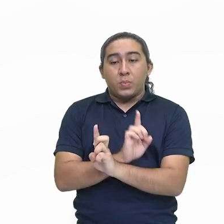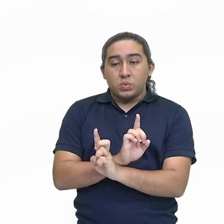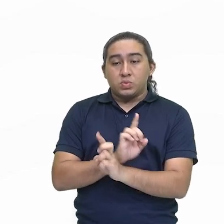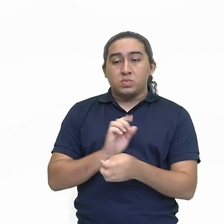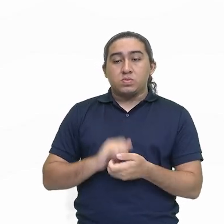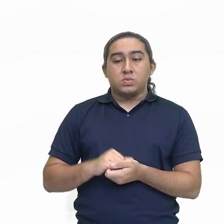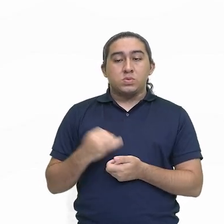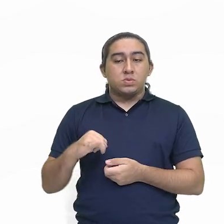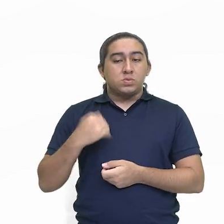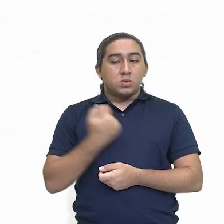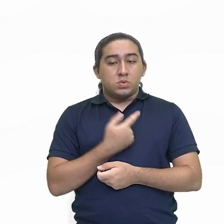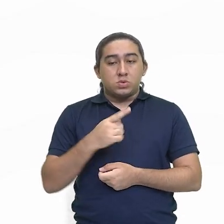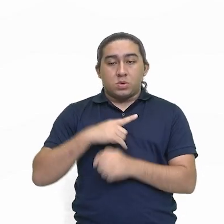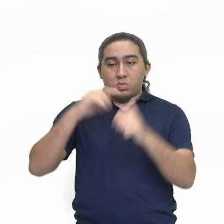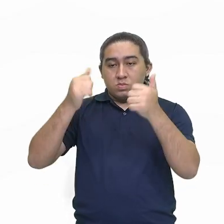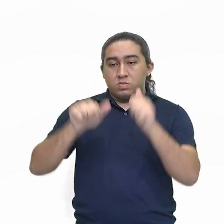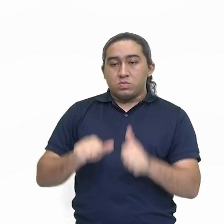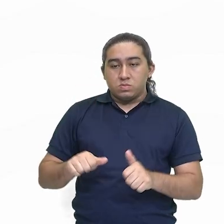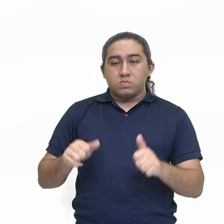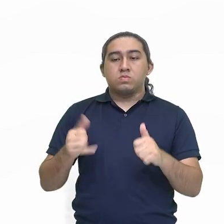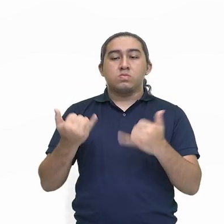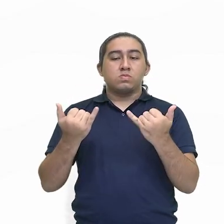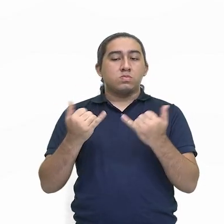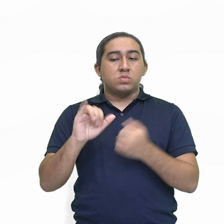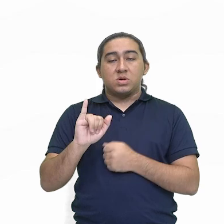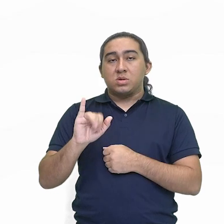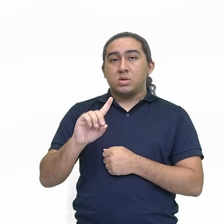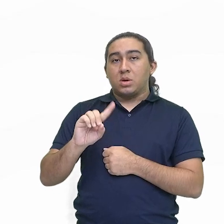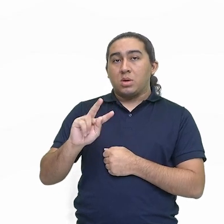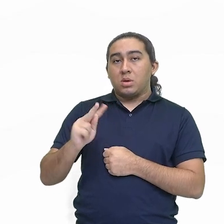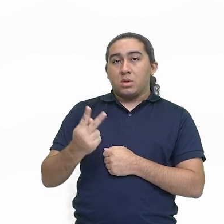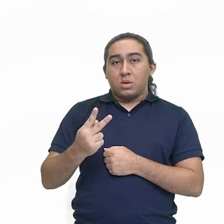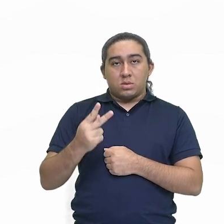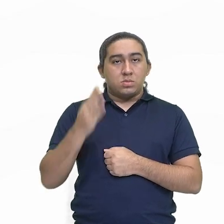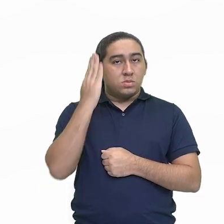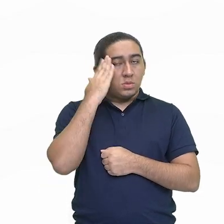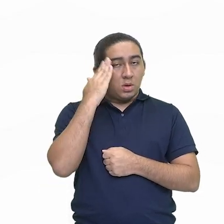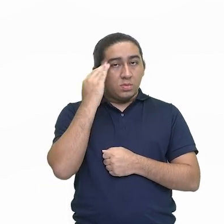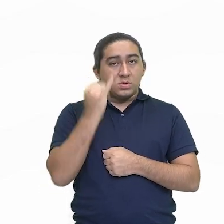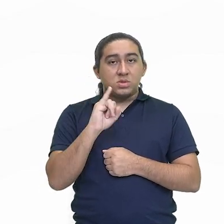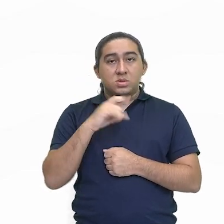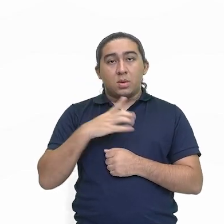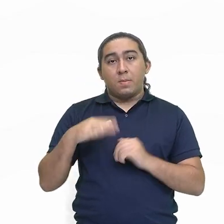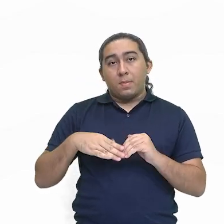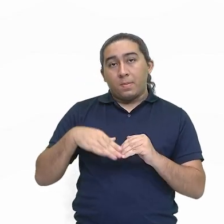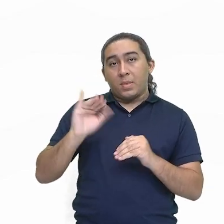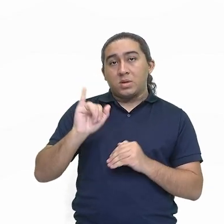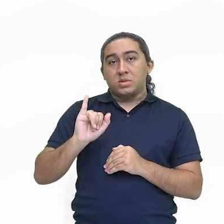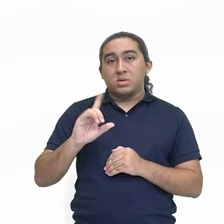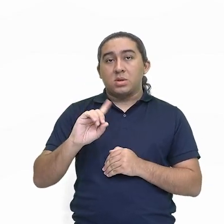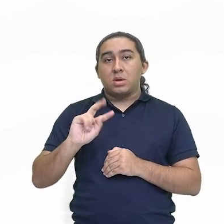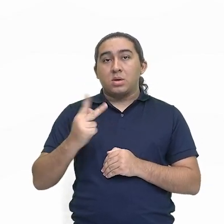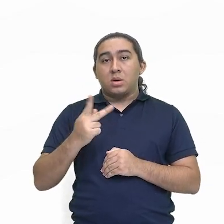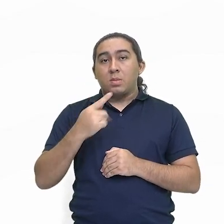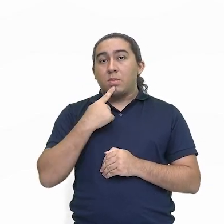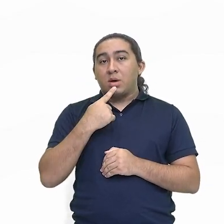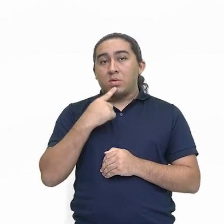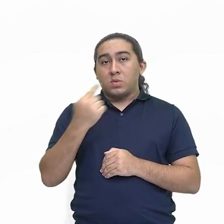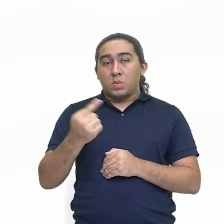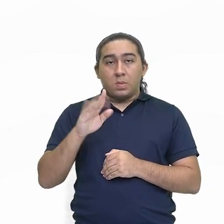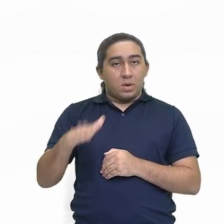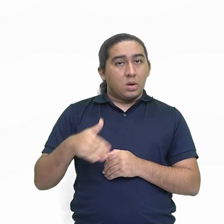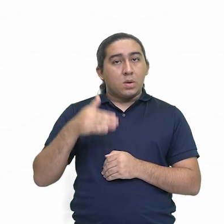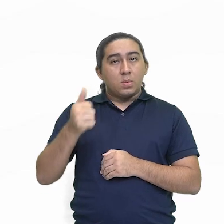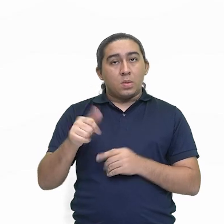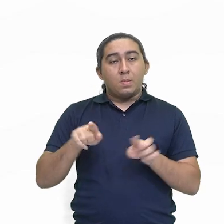estiver topando aí com análises de IDH, então a gente sabe que quanto mais IDH, quanto mais perto de 1, melhor.